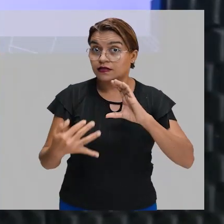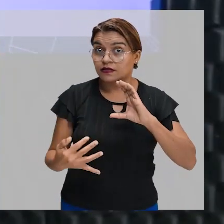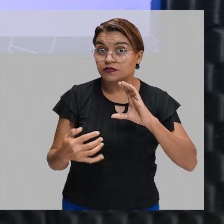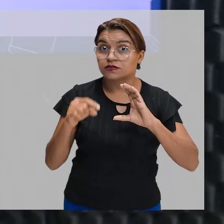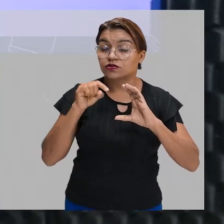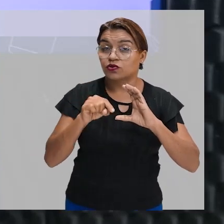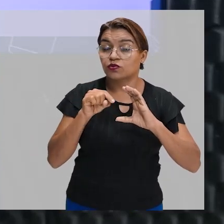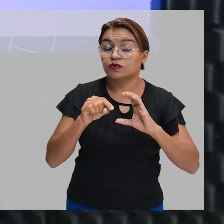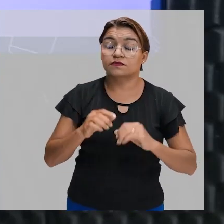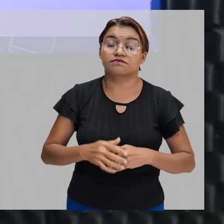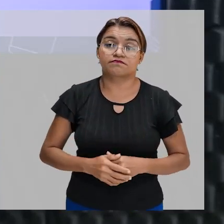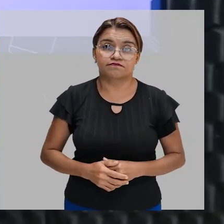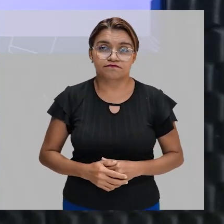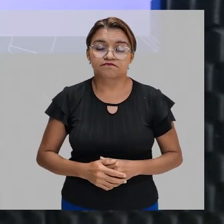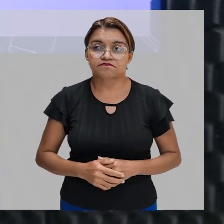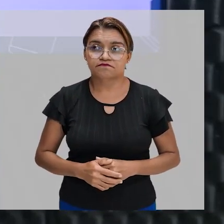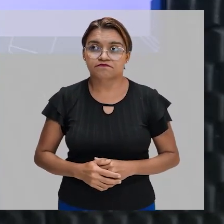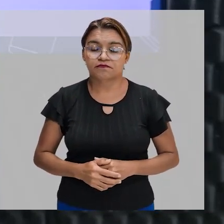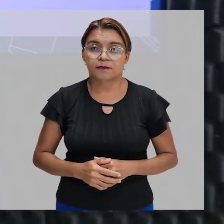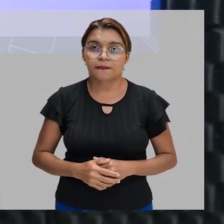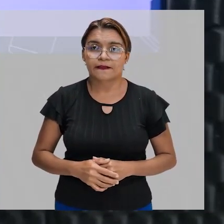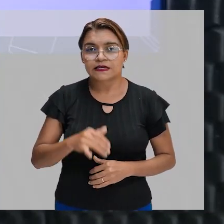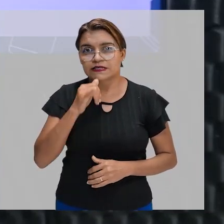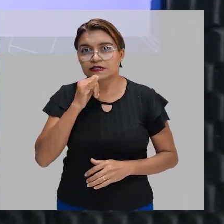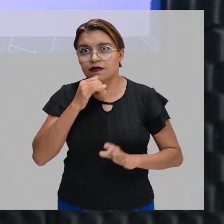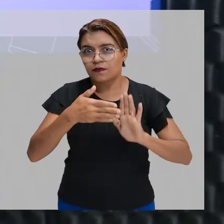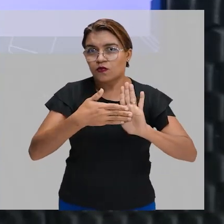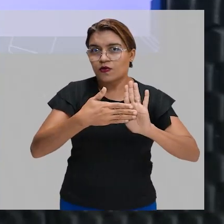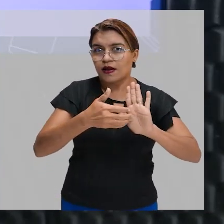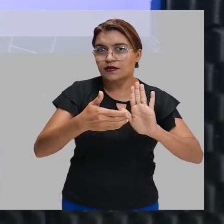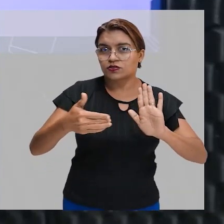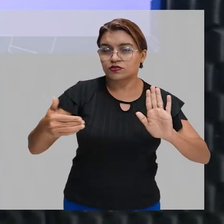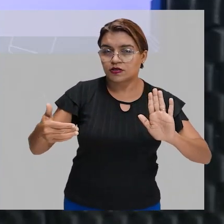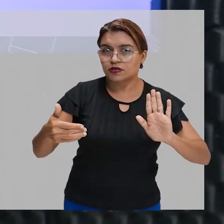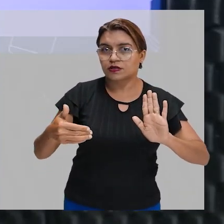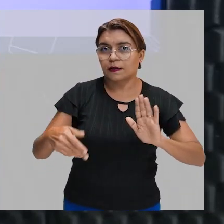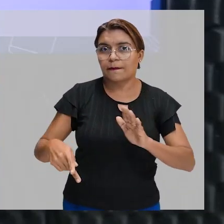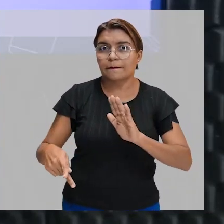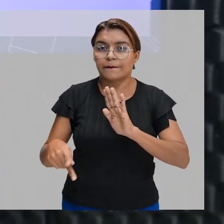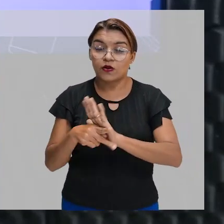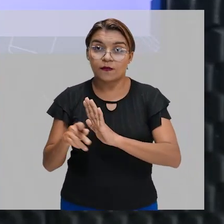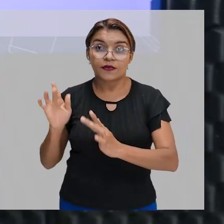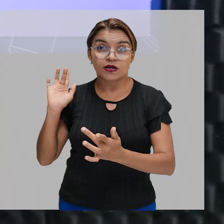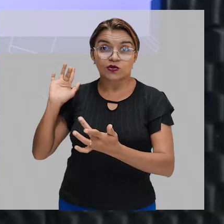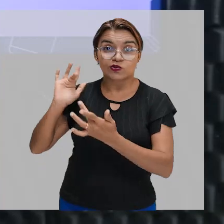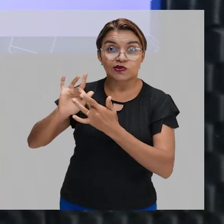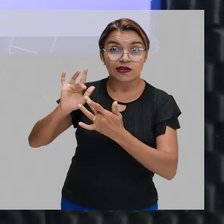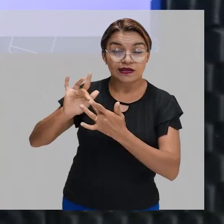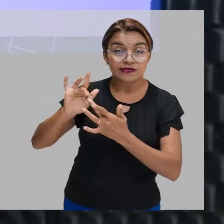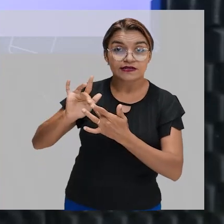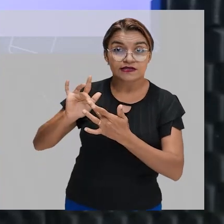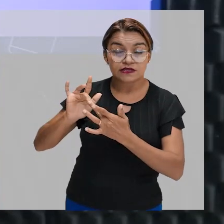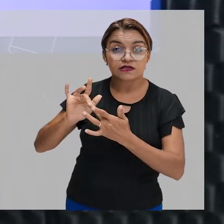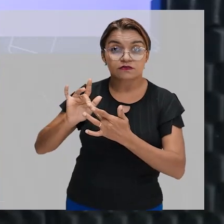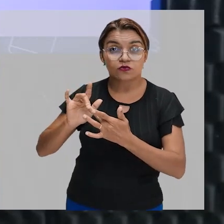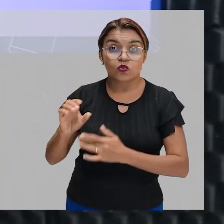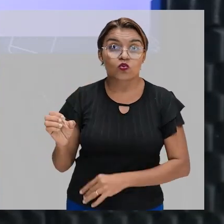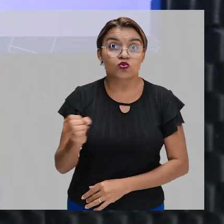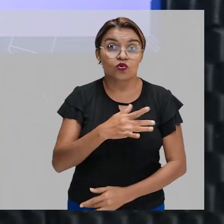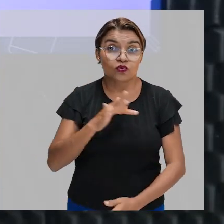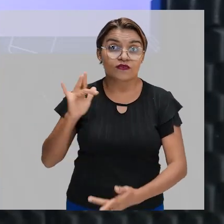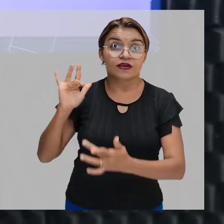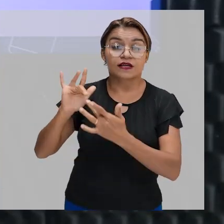desprende do da estética lá do classicismo então o neoclassicismo é uma